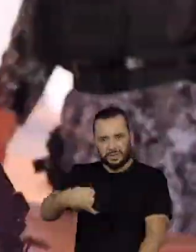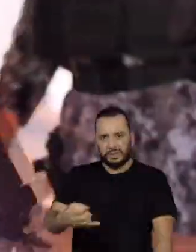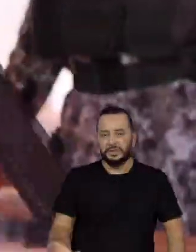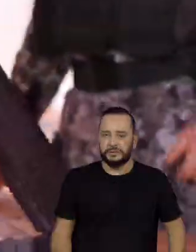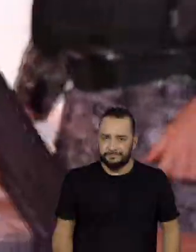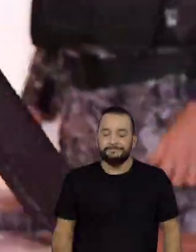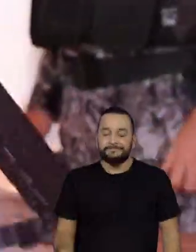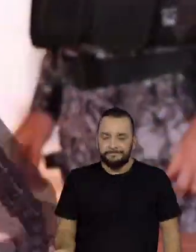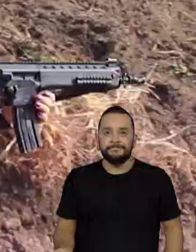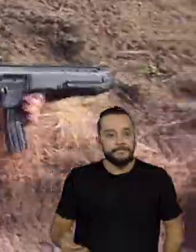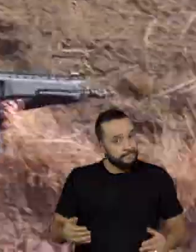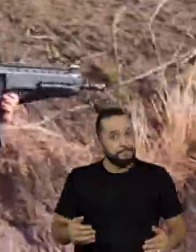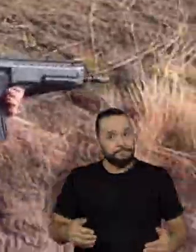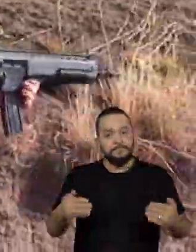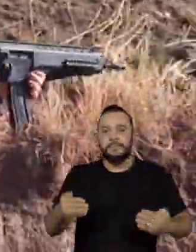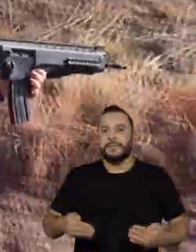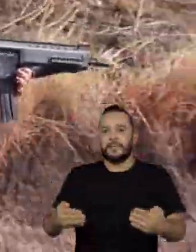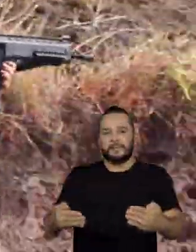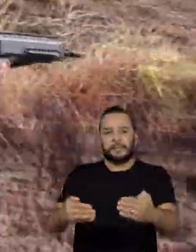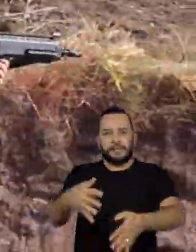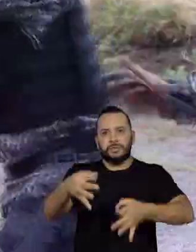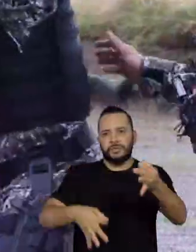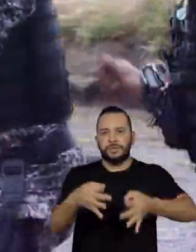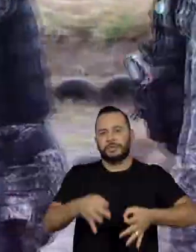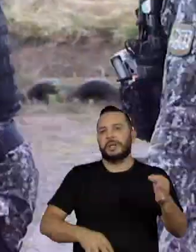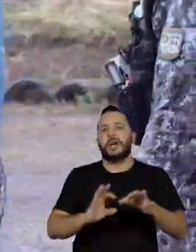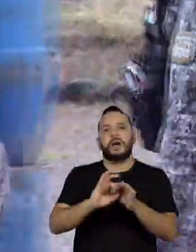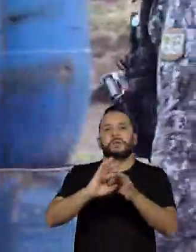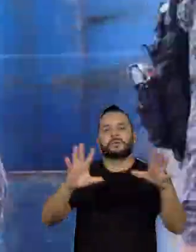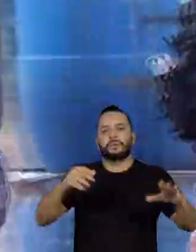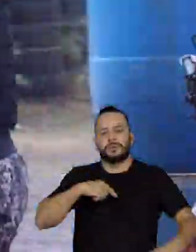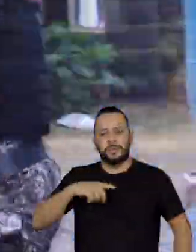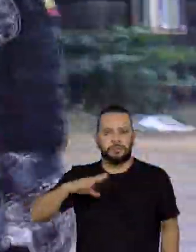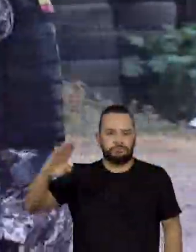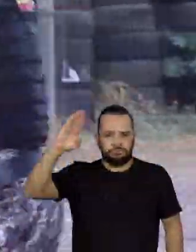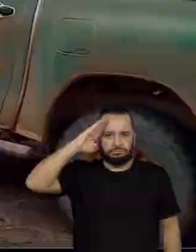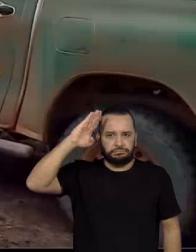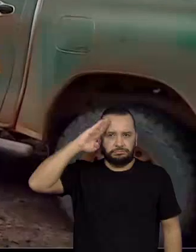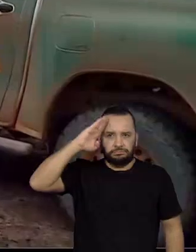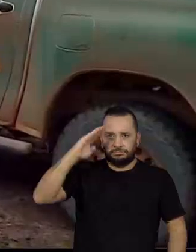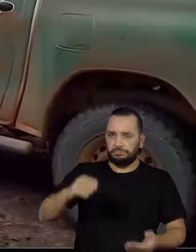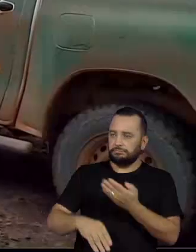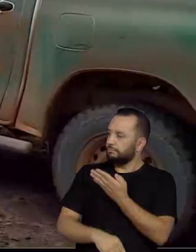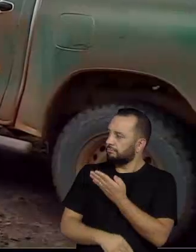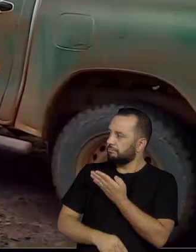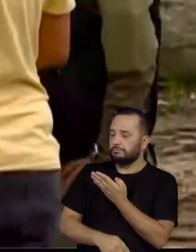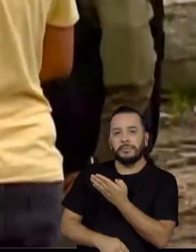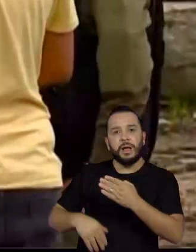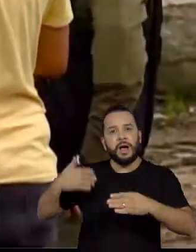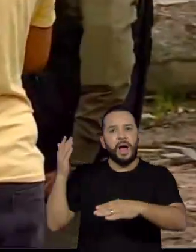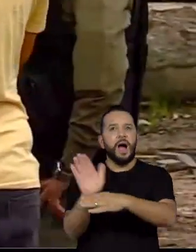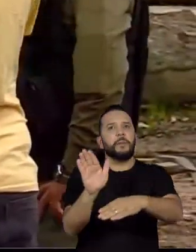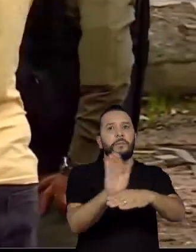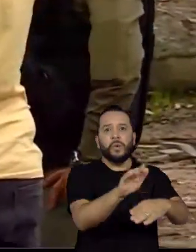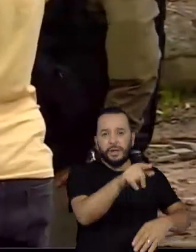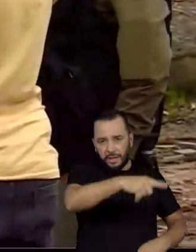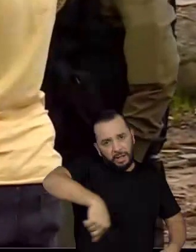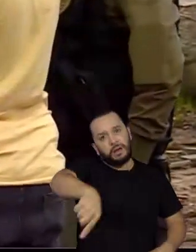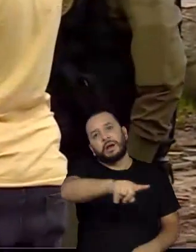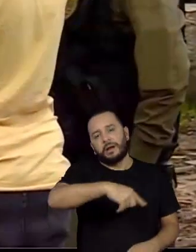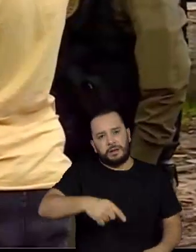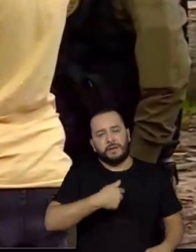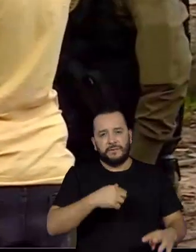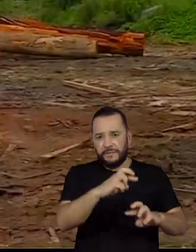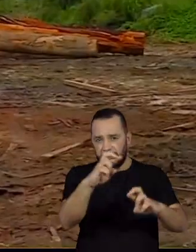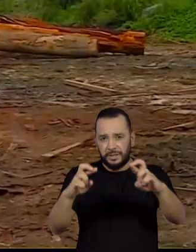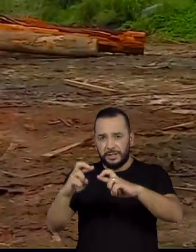O Ministério da Justiça autoriza o uso da Força Nacional de Segurança Pública para apoiar ações de